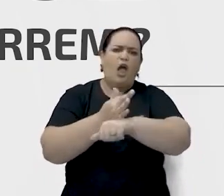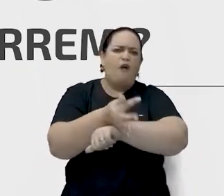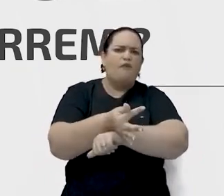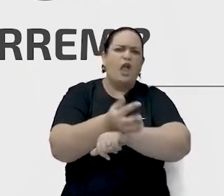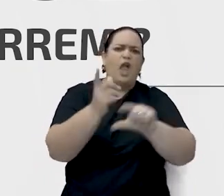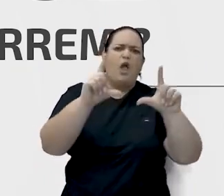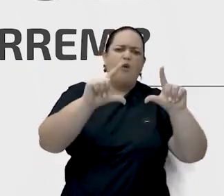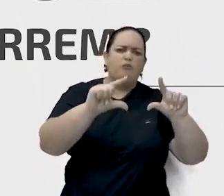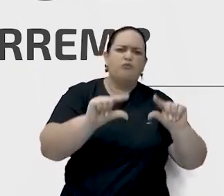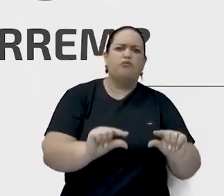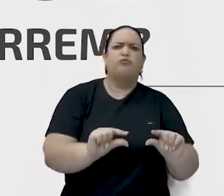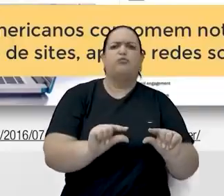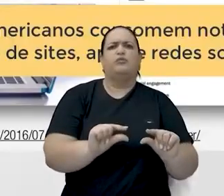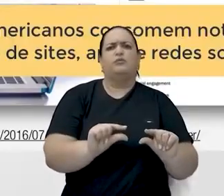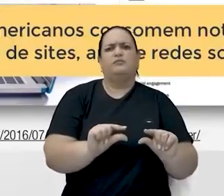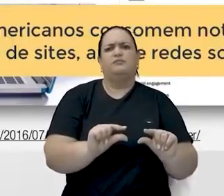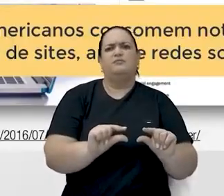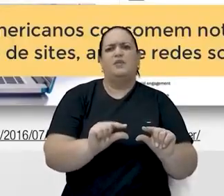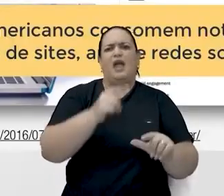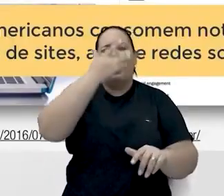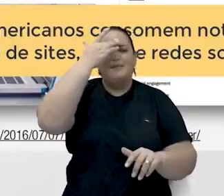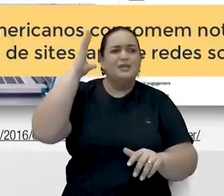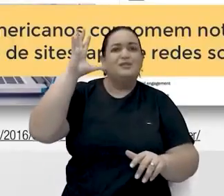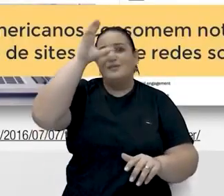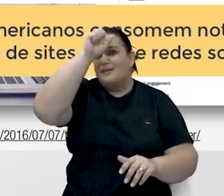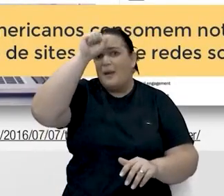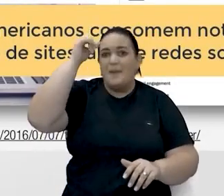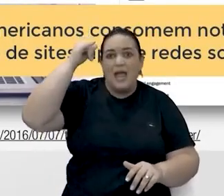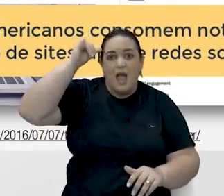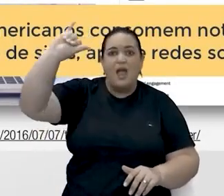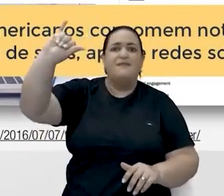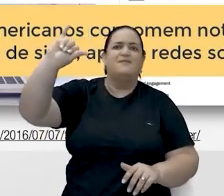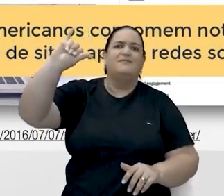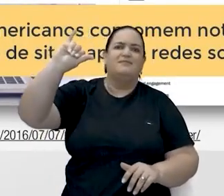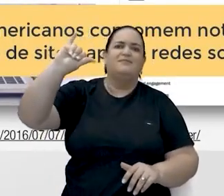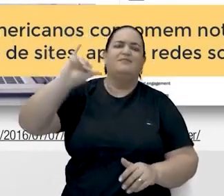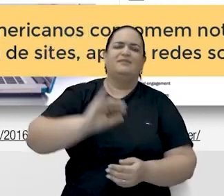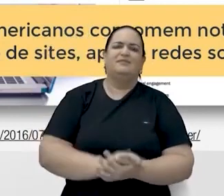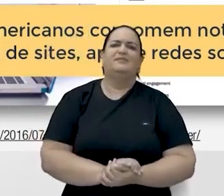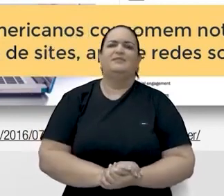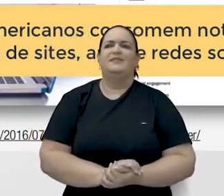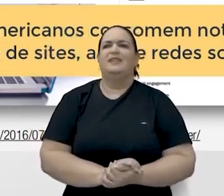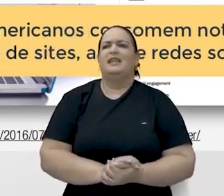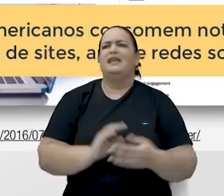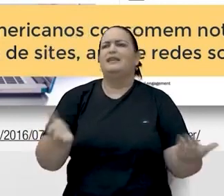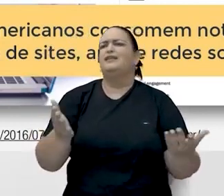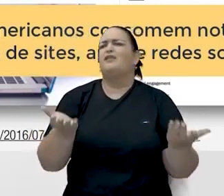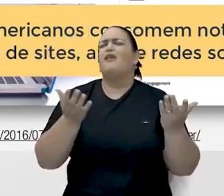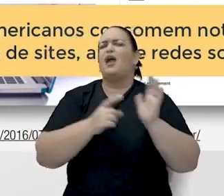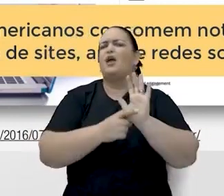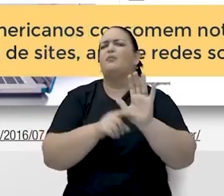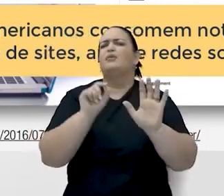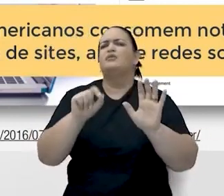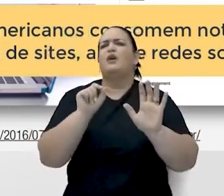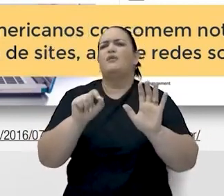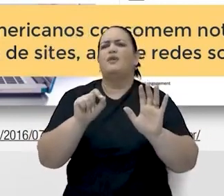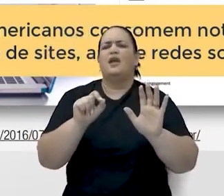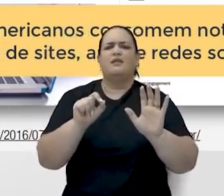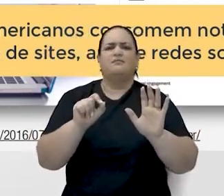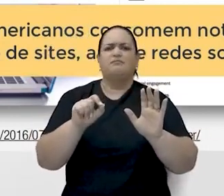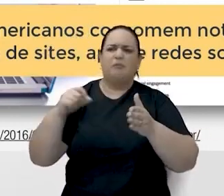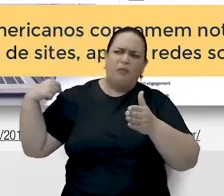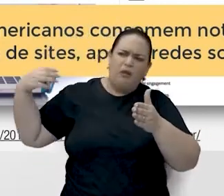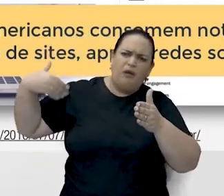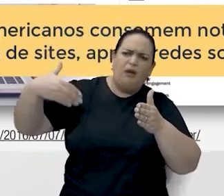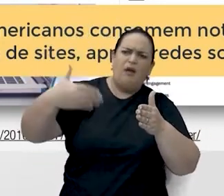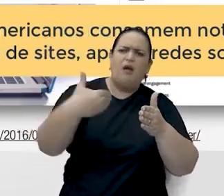que a gente define como destaque de cenários. Ou seja, o que é que a gente sabe até agora? Que